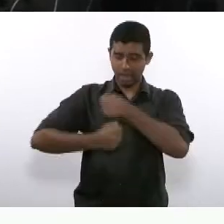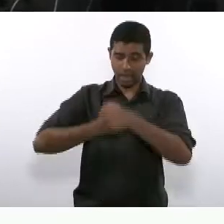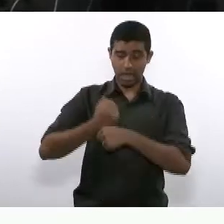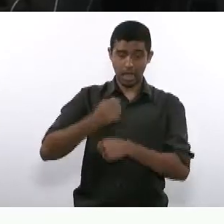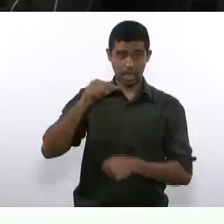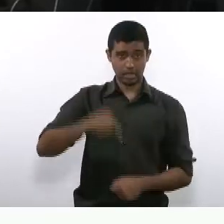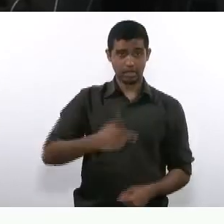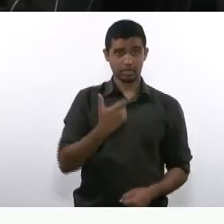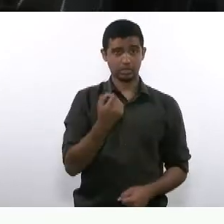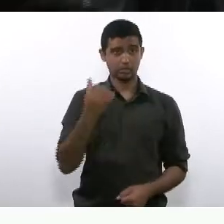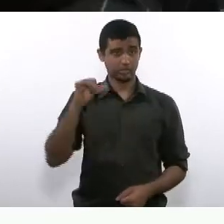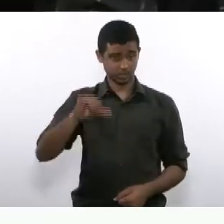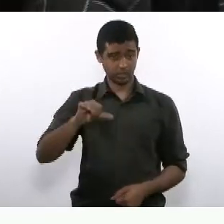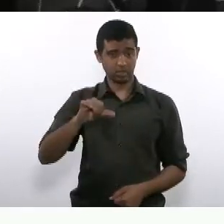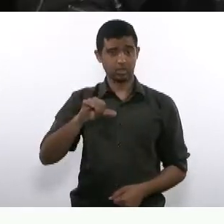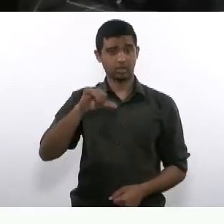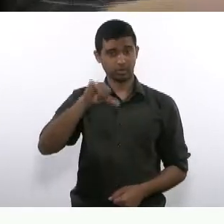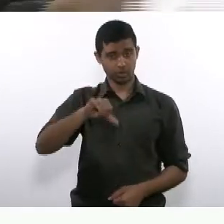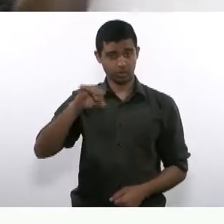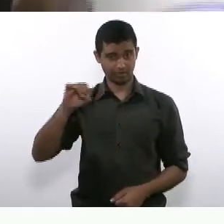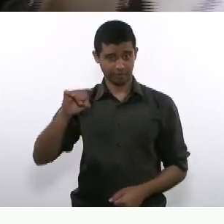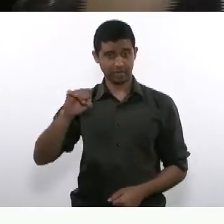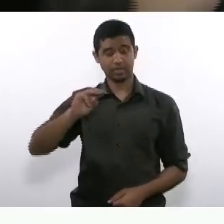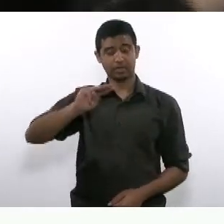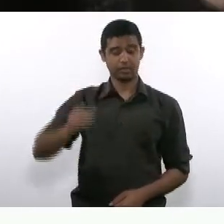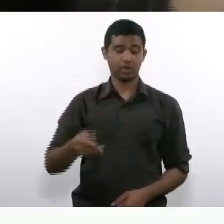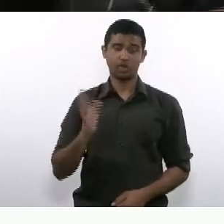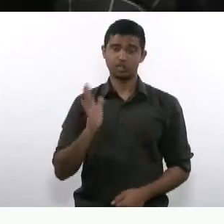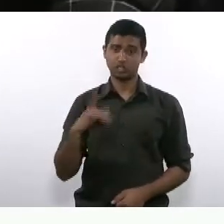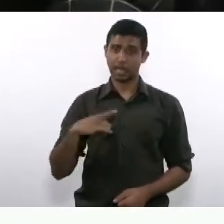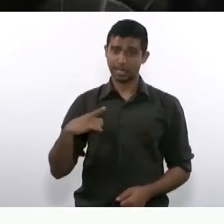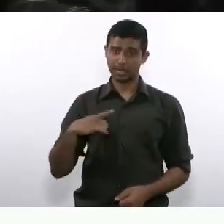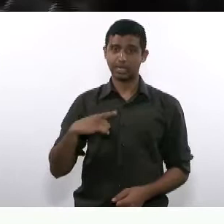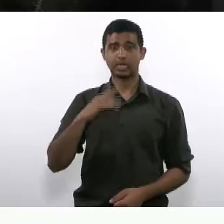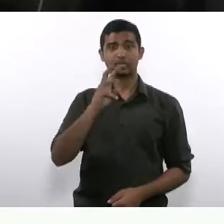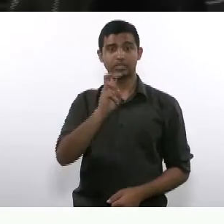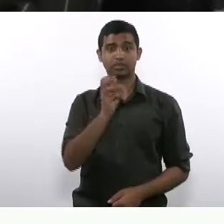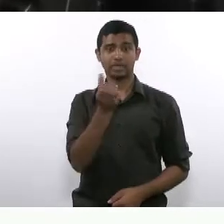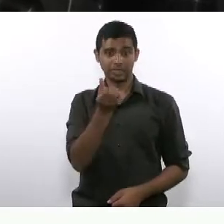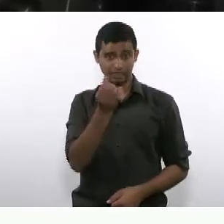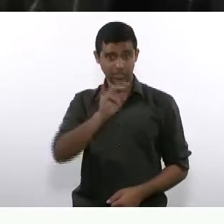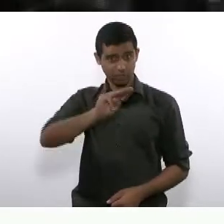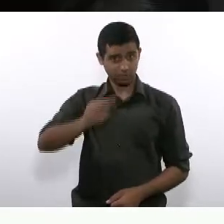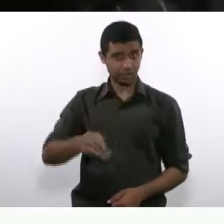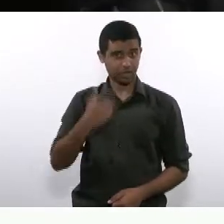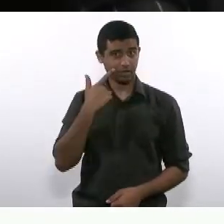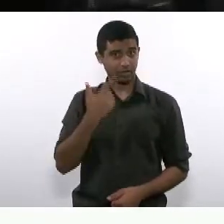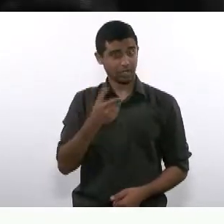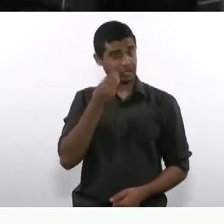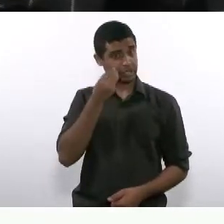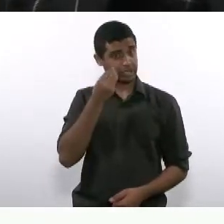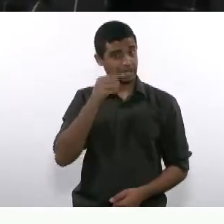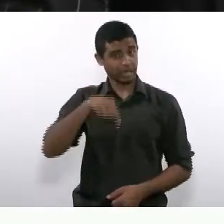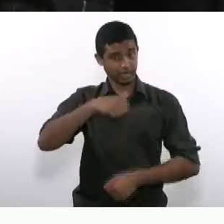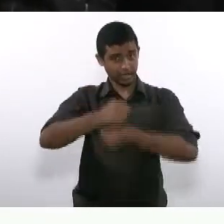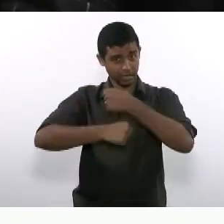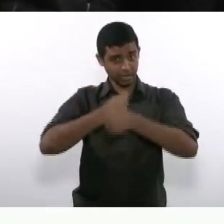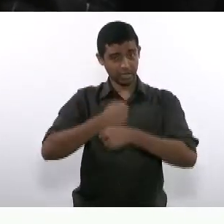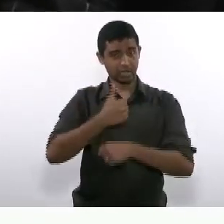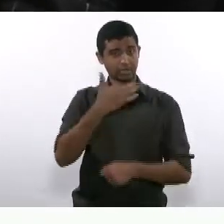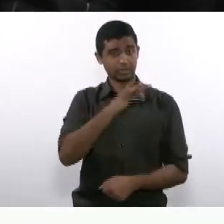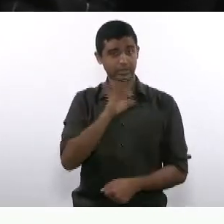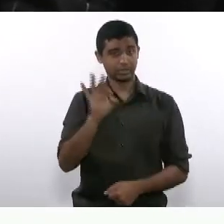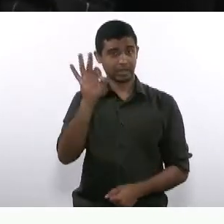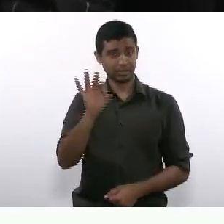2019, 90 milhões, já temos a fruição de 56 milhões, que a partir desse ano a renúncia é de 100% para as